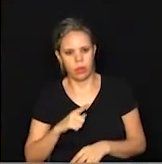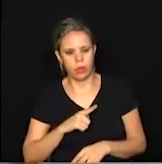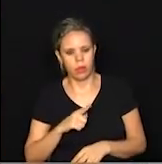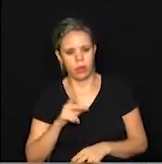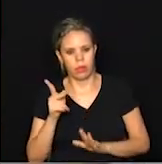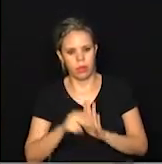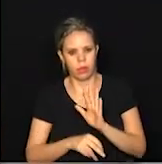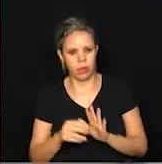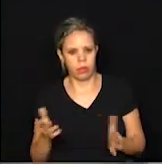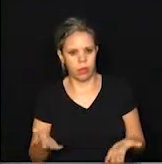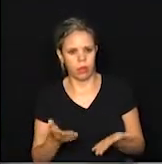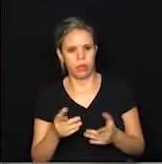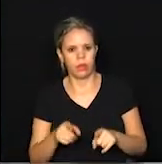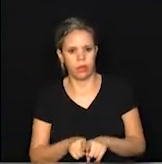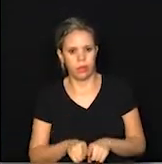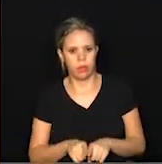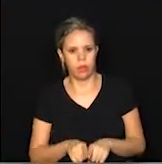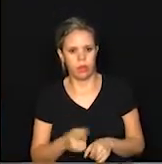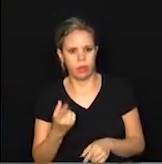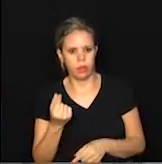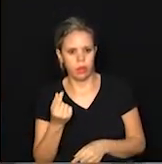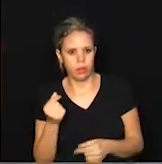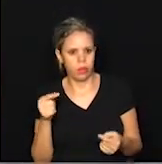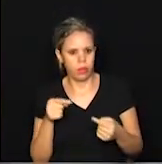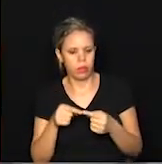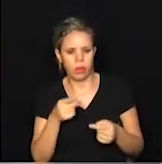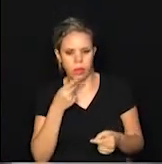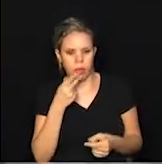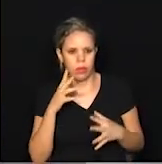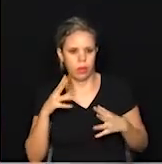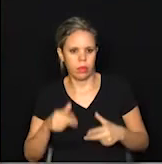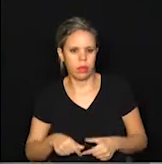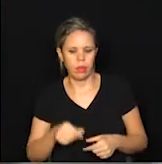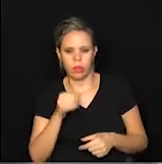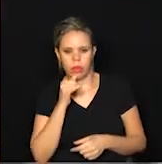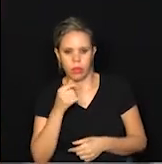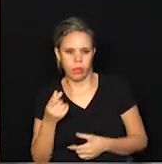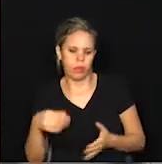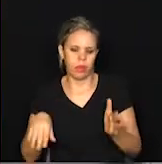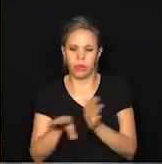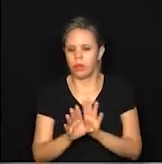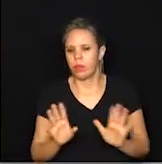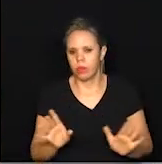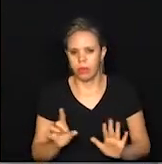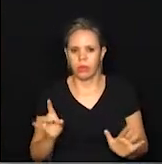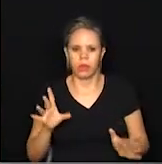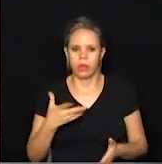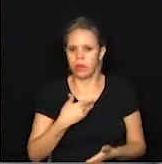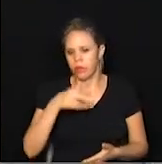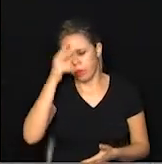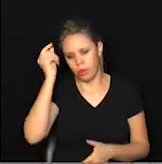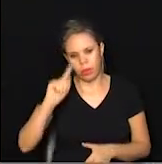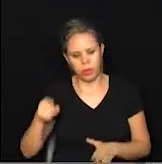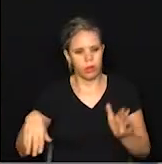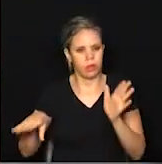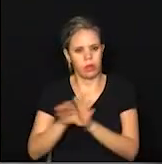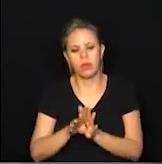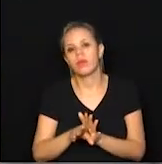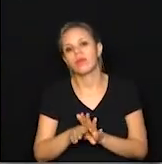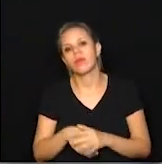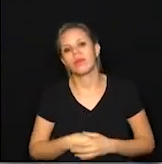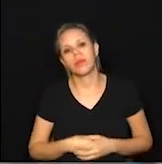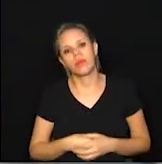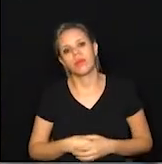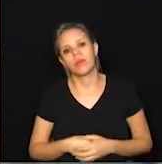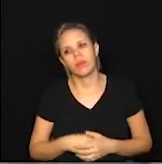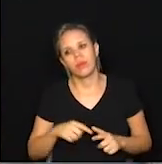projeto incentivado, aquele dinheiro limpo que eles falam, que é um dinheiro que não vindo do poder público, mas vindo de